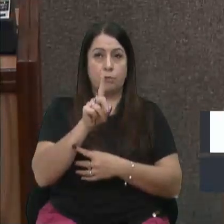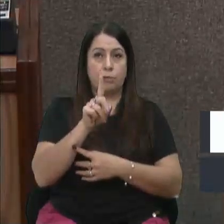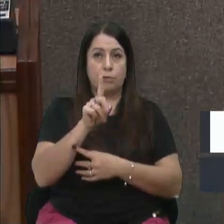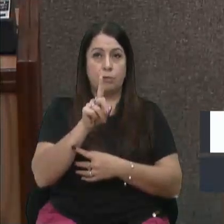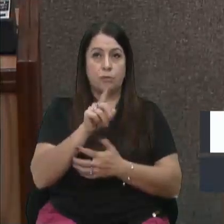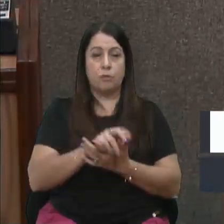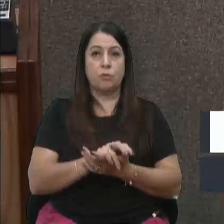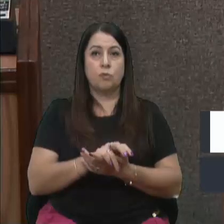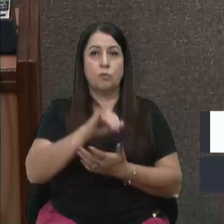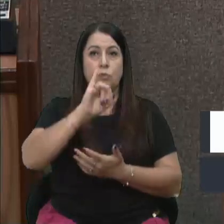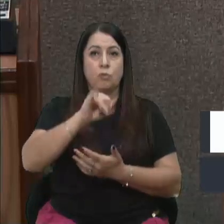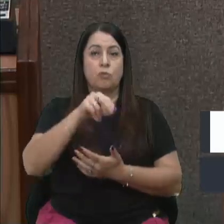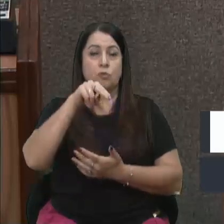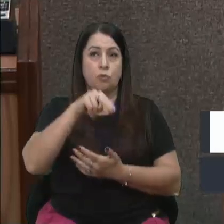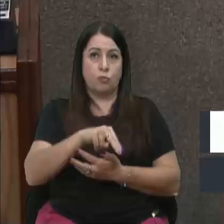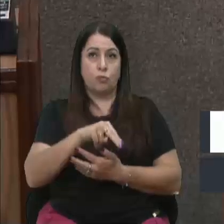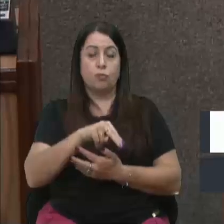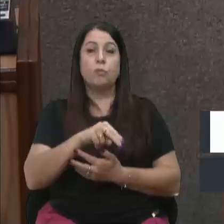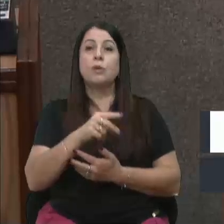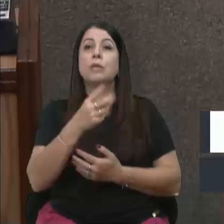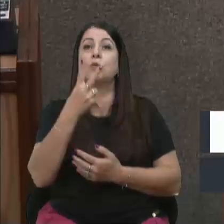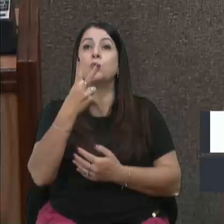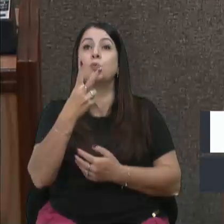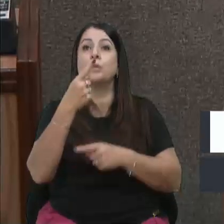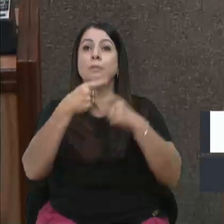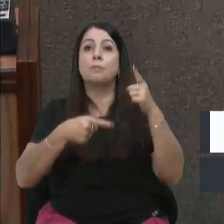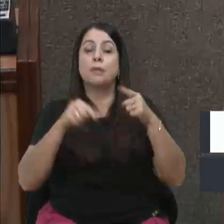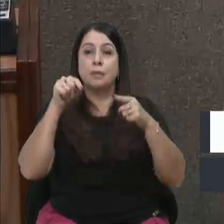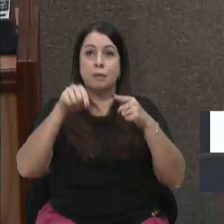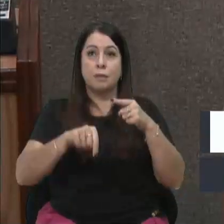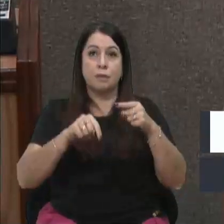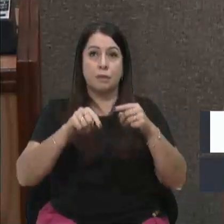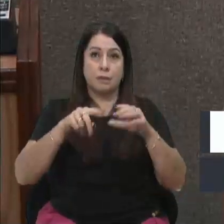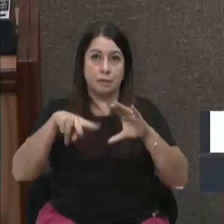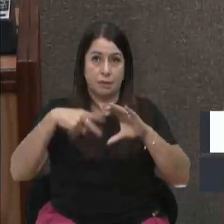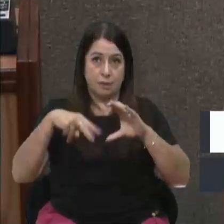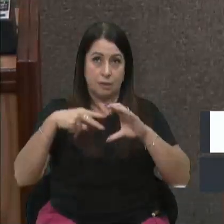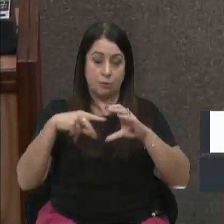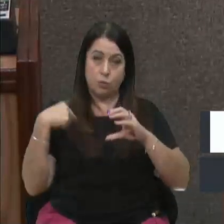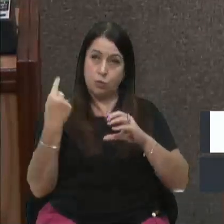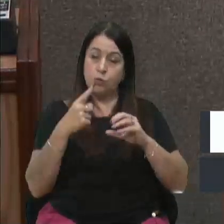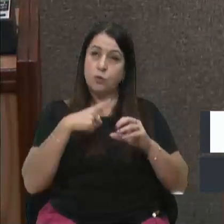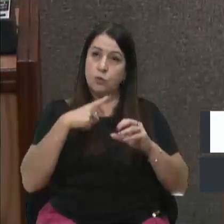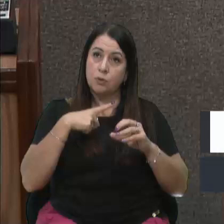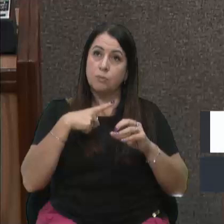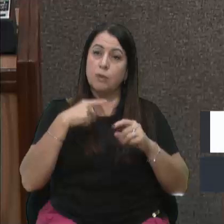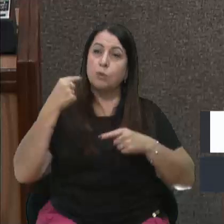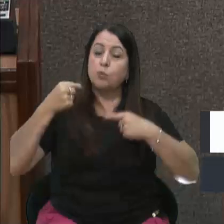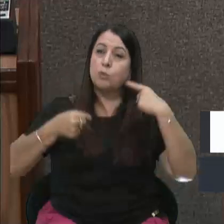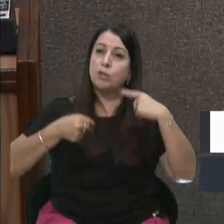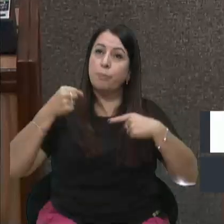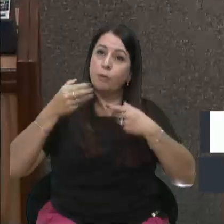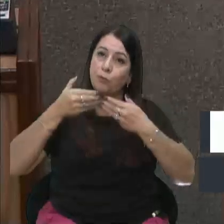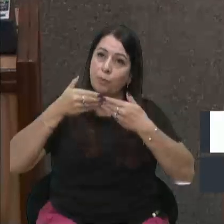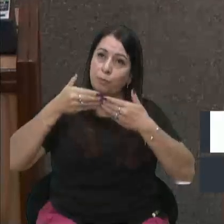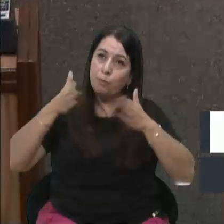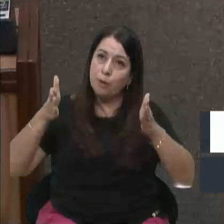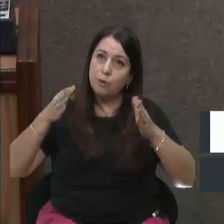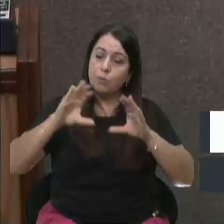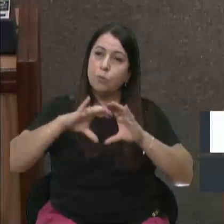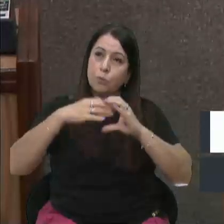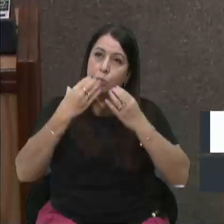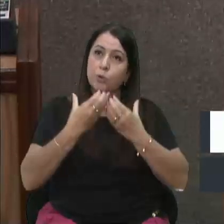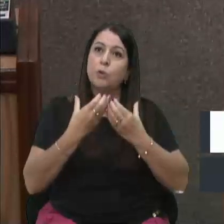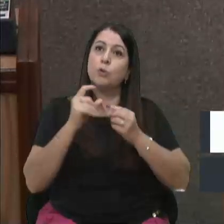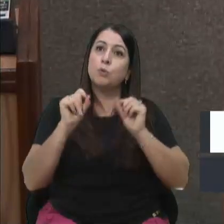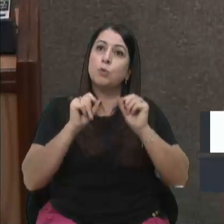de junho, às 14h30, aqui na Câmara de Vereadores, nós teremos um debate aberto para a comunidade,